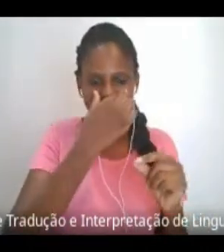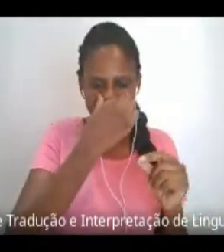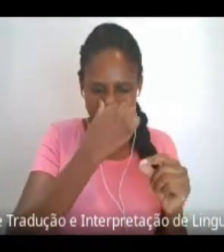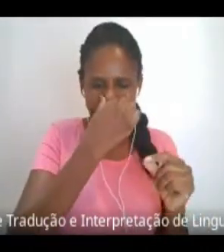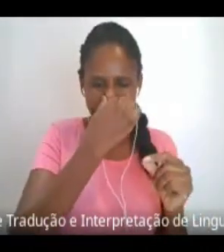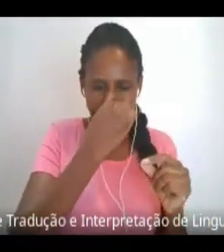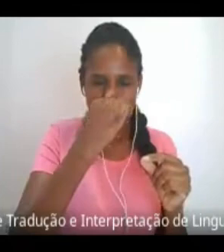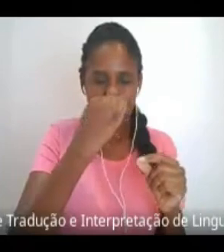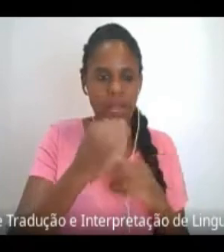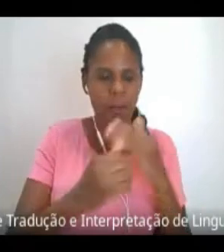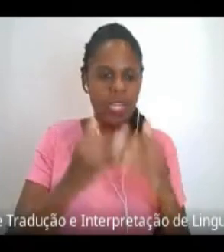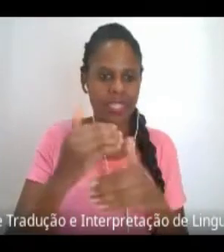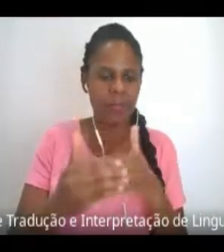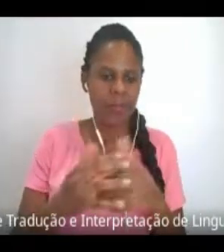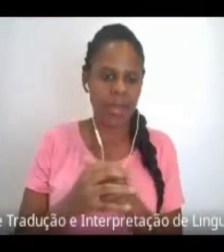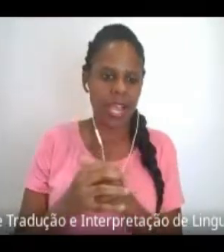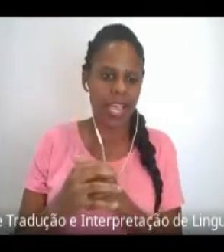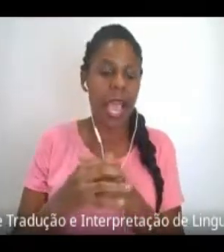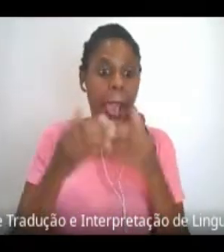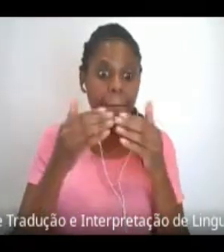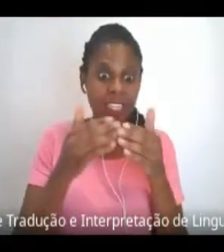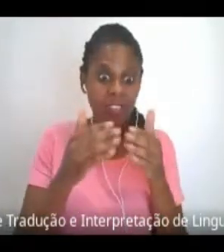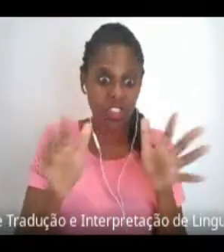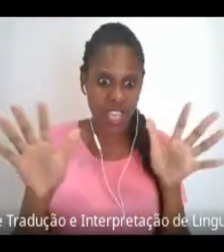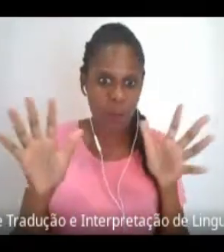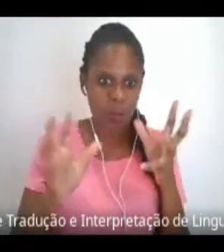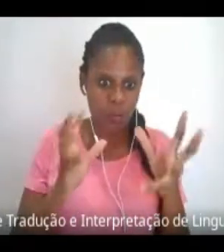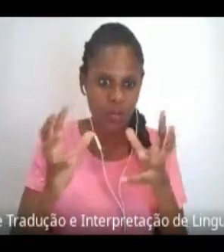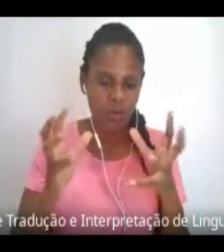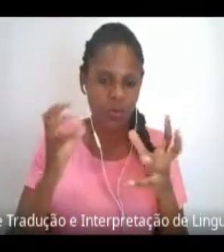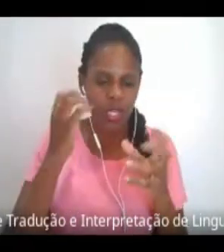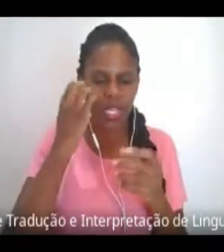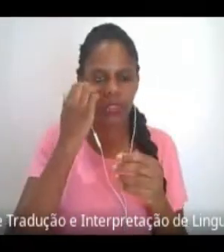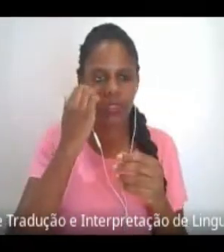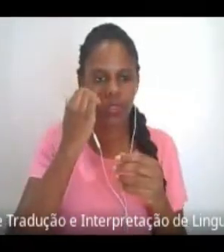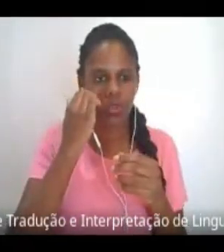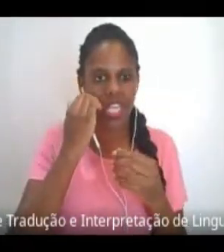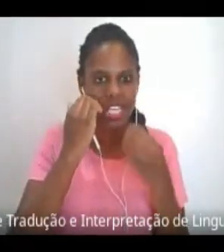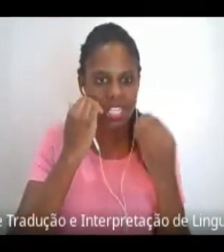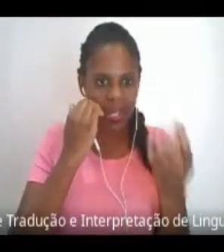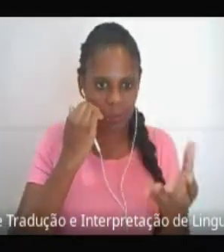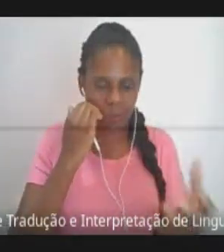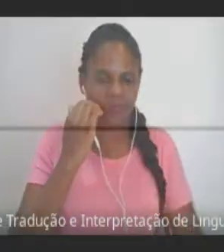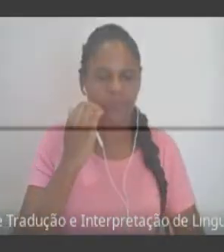inserção de legenda, que colabora também para abranger o público